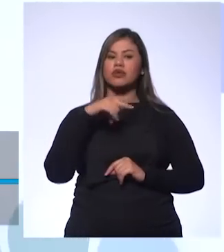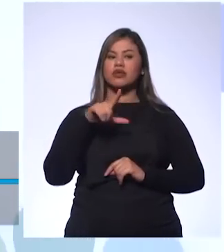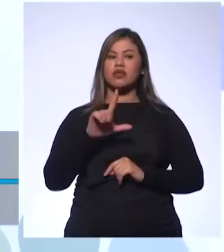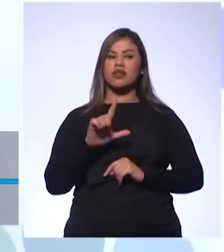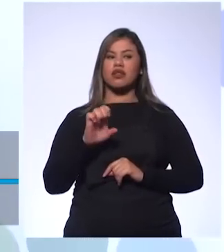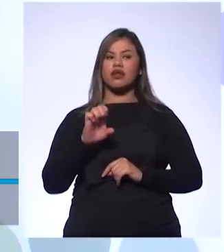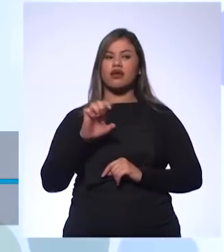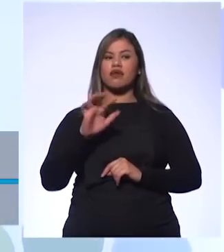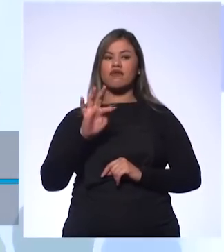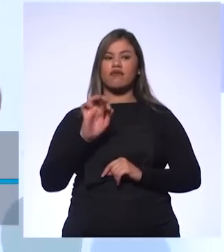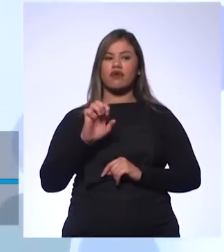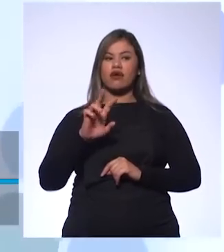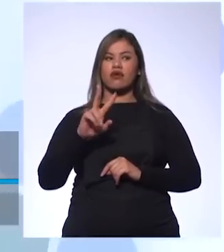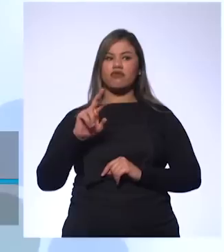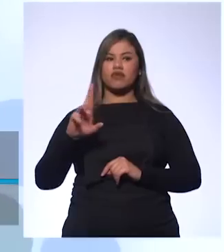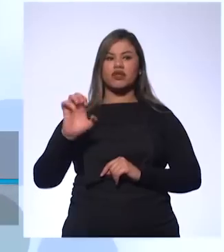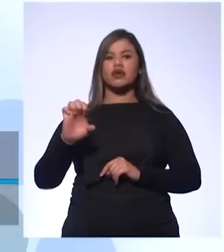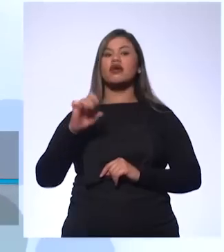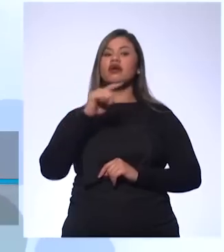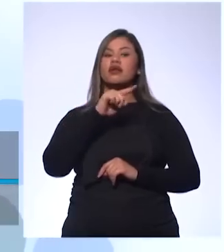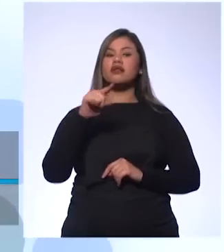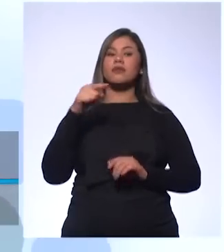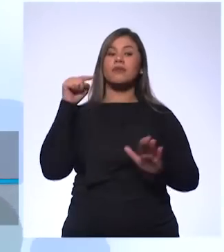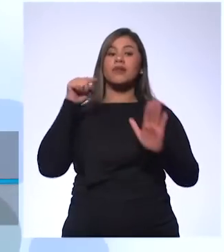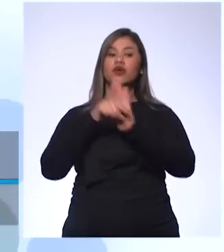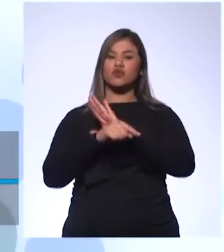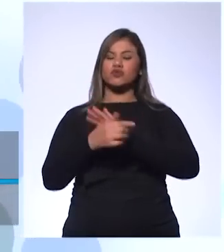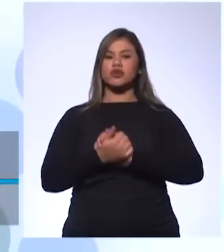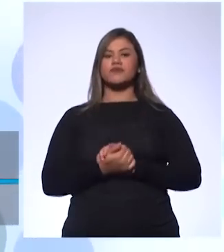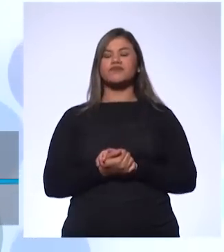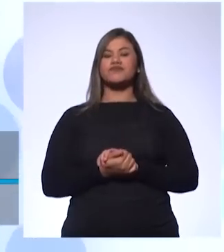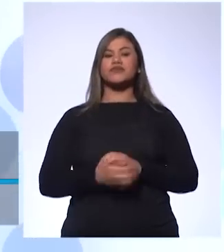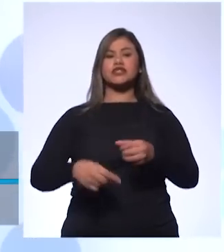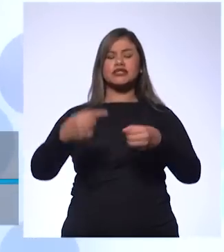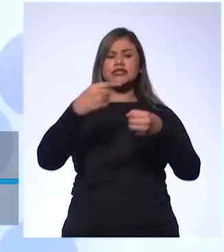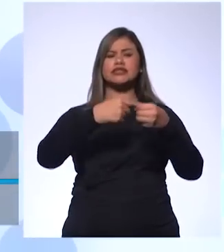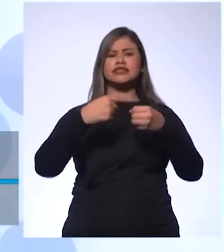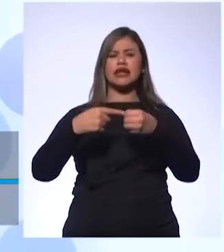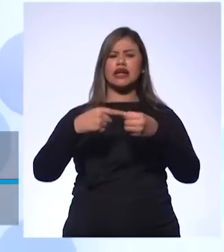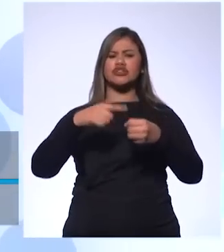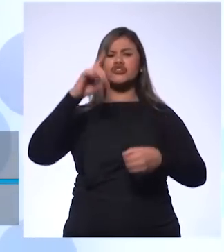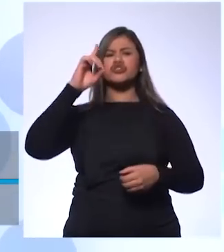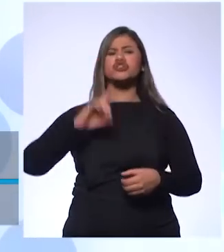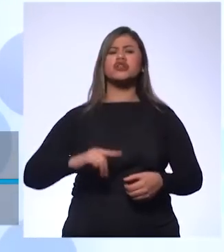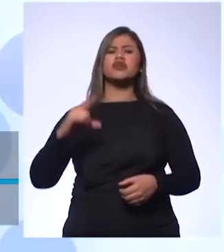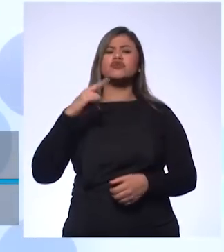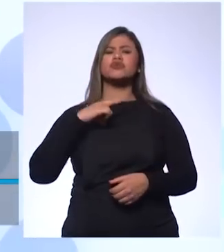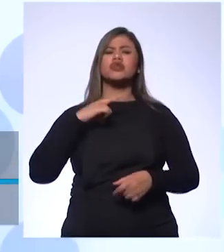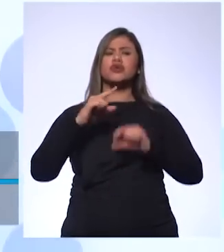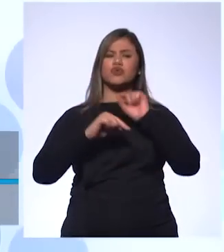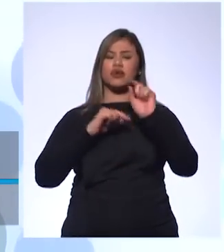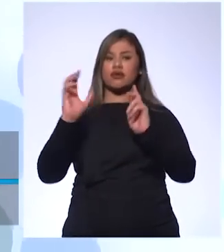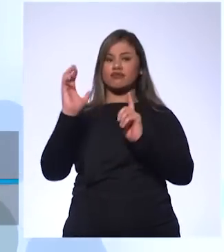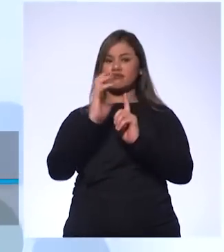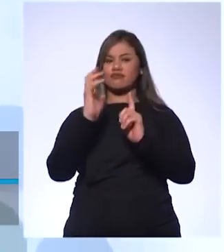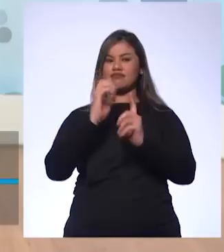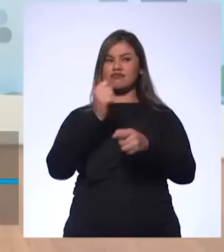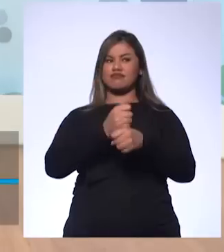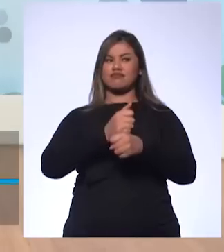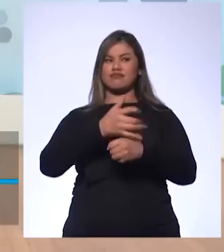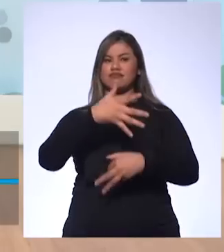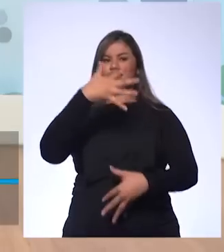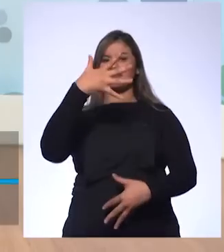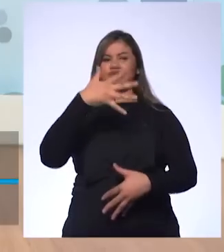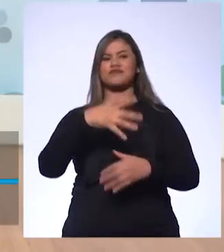direito à cidade, ele põe uma pergunta para Mônica. Tá. Quem tem o direito à cidade? Quer ver? Eu vou jogar no chat agora a primeira provocação.